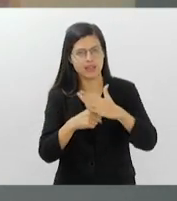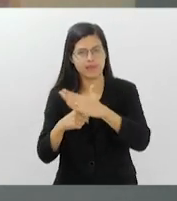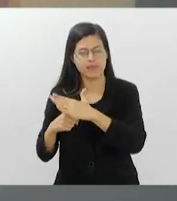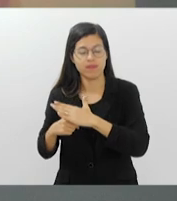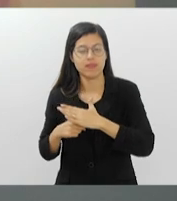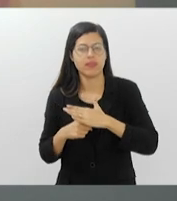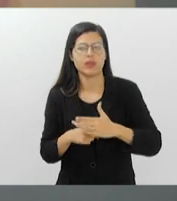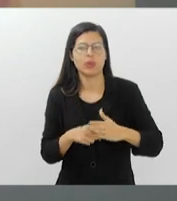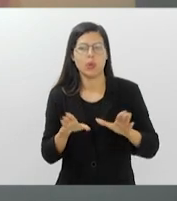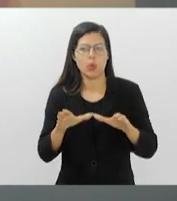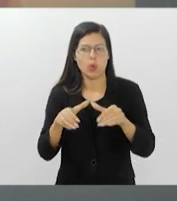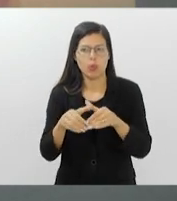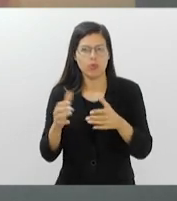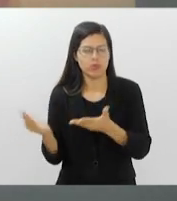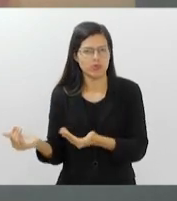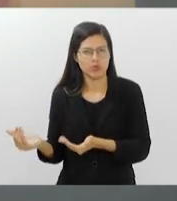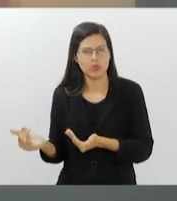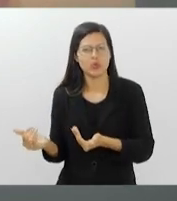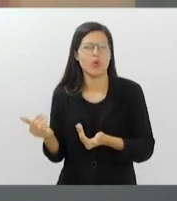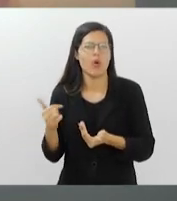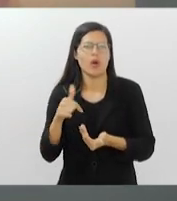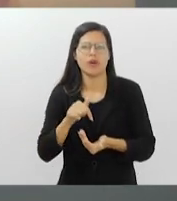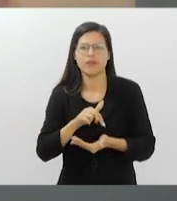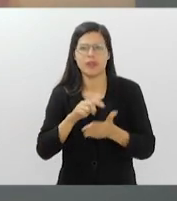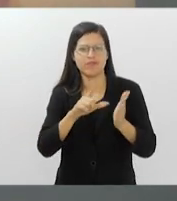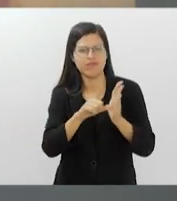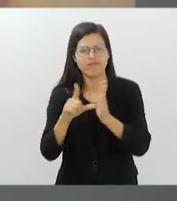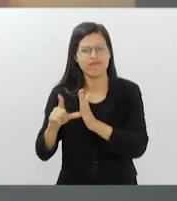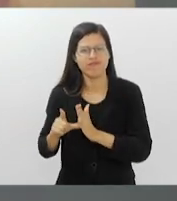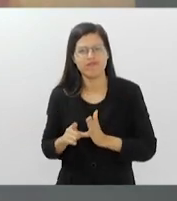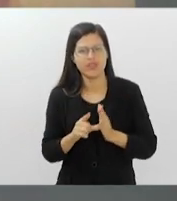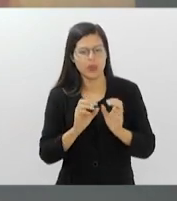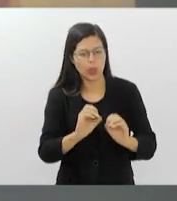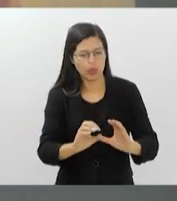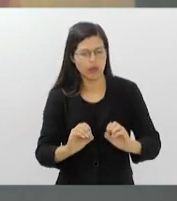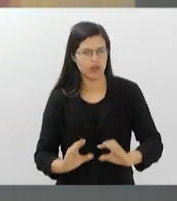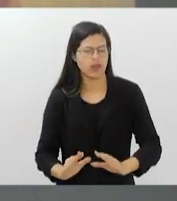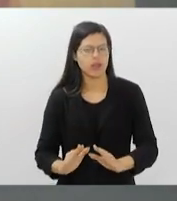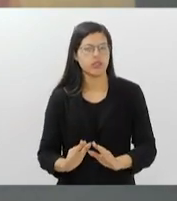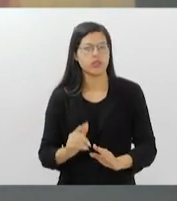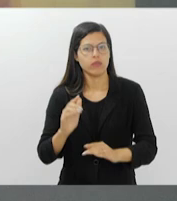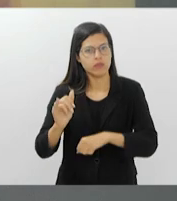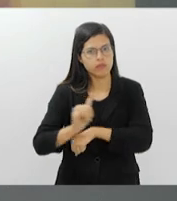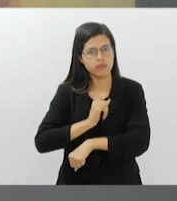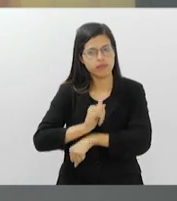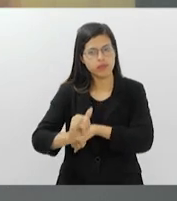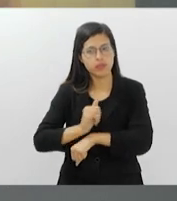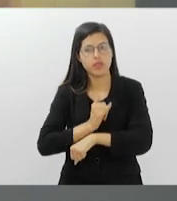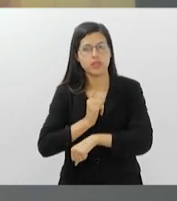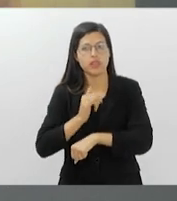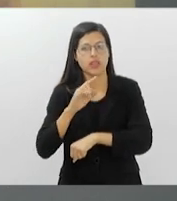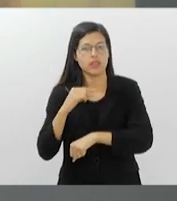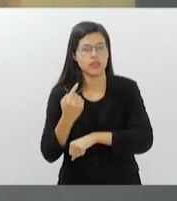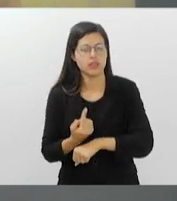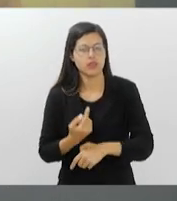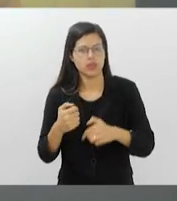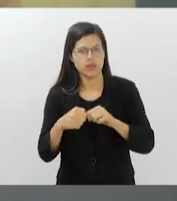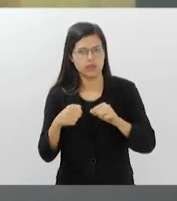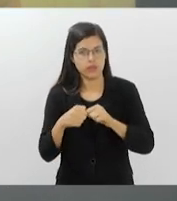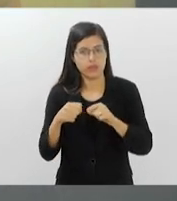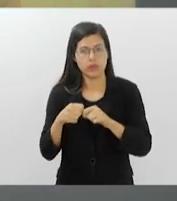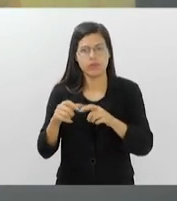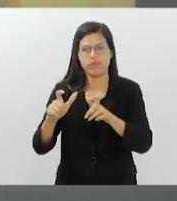camelô educativo a de conversa então são estratégias que a sociedade civil e eh tem realizado nesses